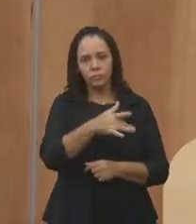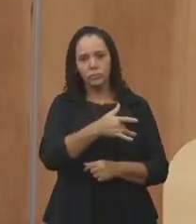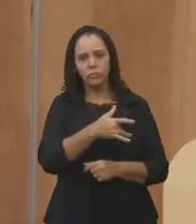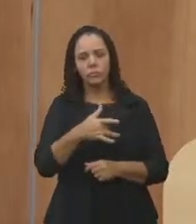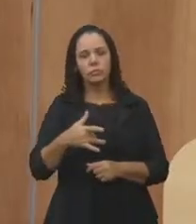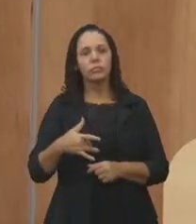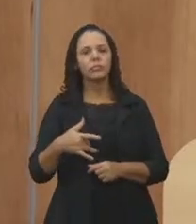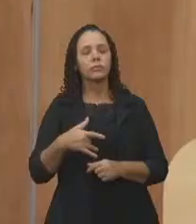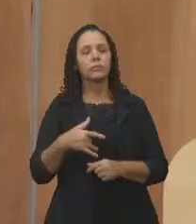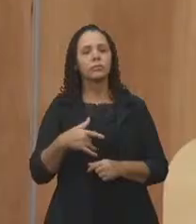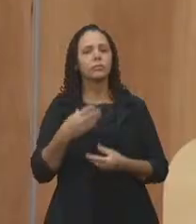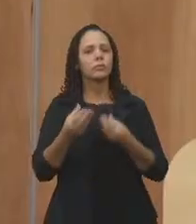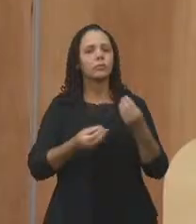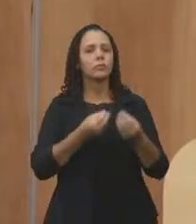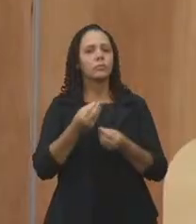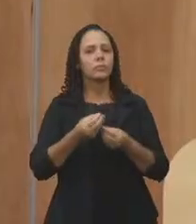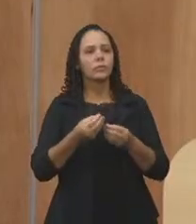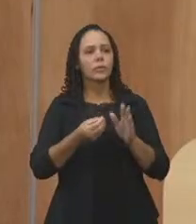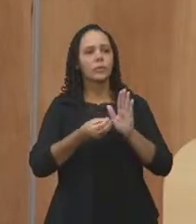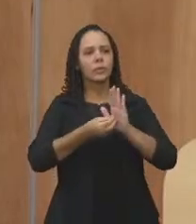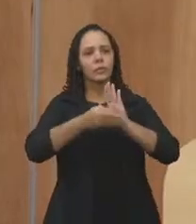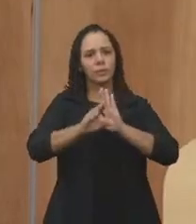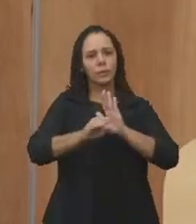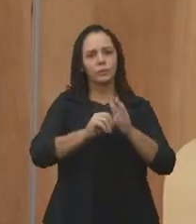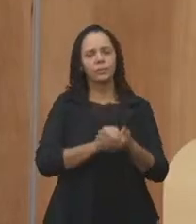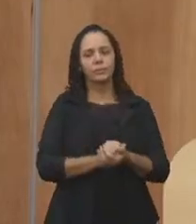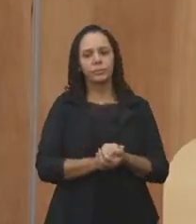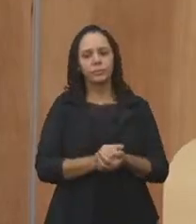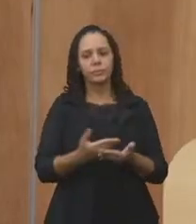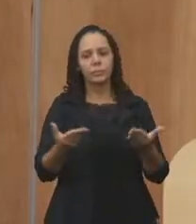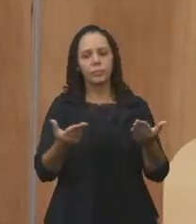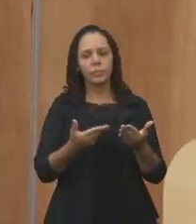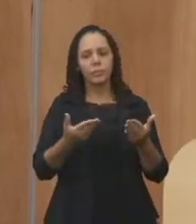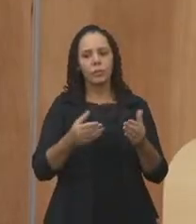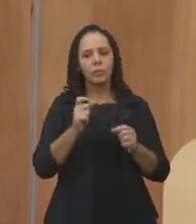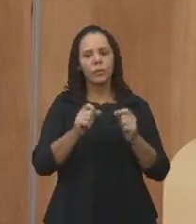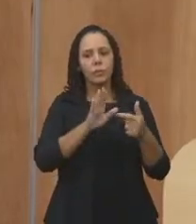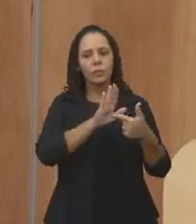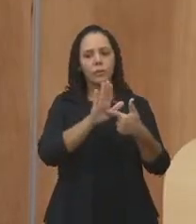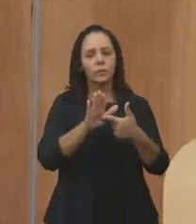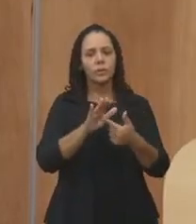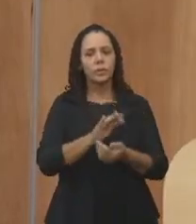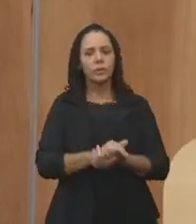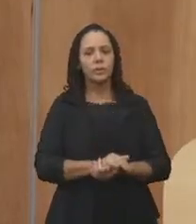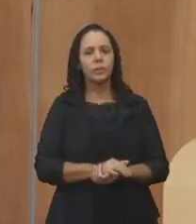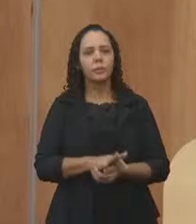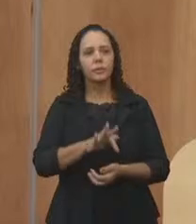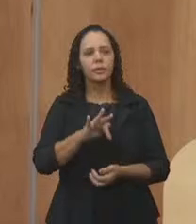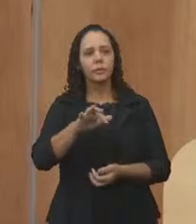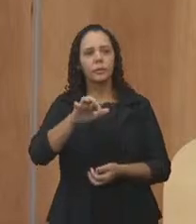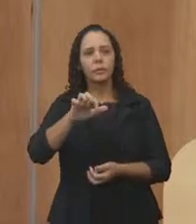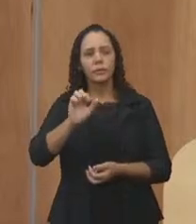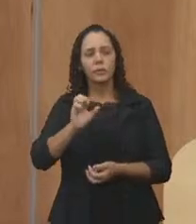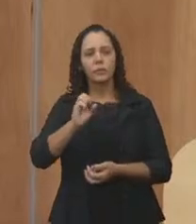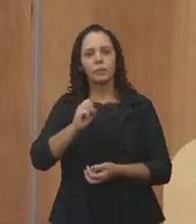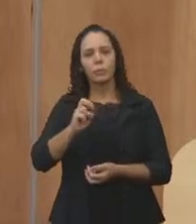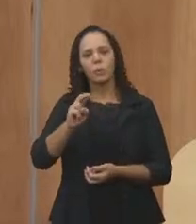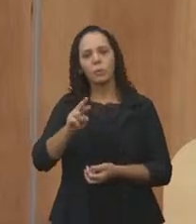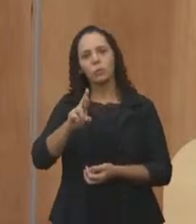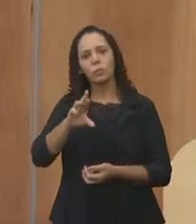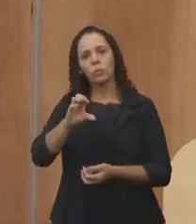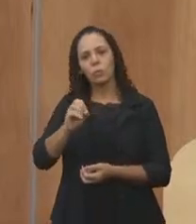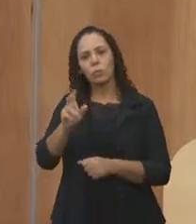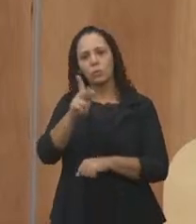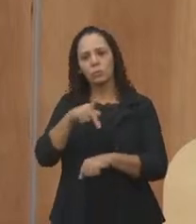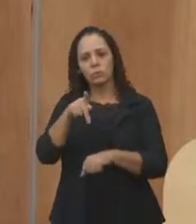de indicadores. E hoje no Brasil, quem mensura isso é o Tesouro Nacional, porque o Tesouro Nacional ele agrega todas as contas dos